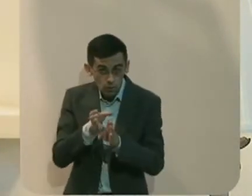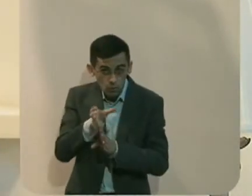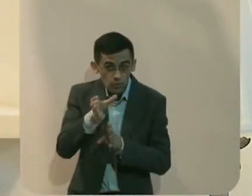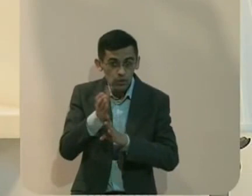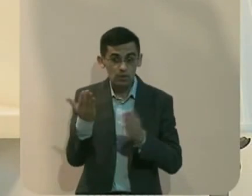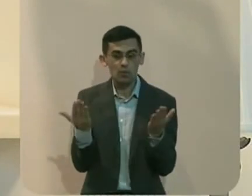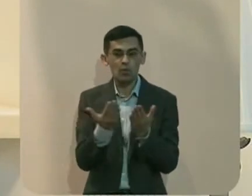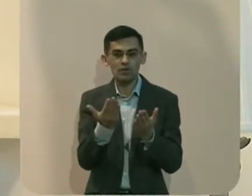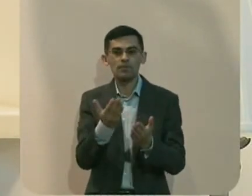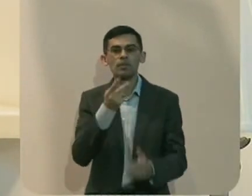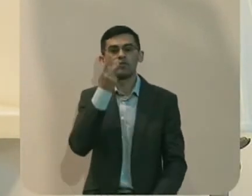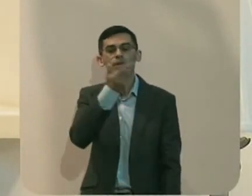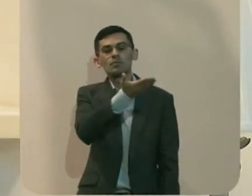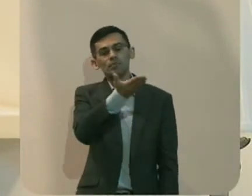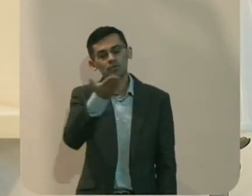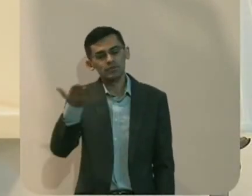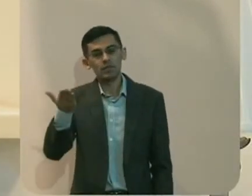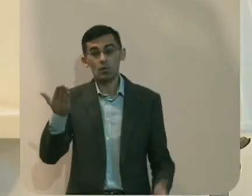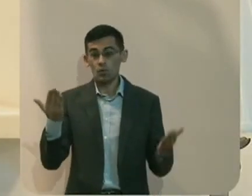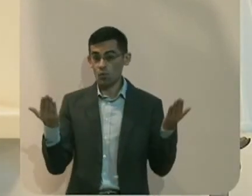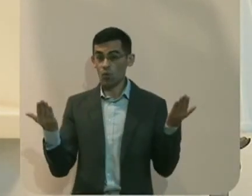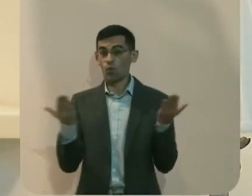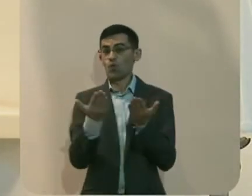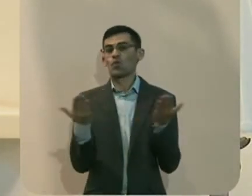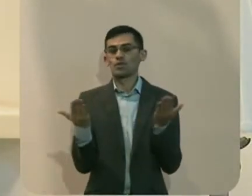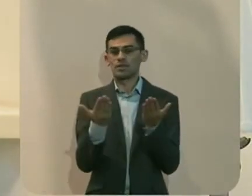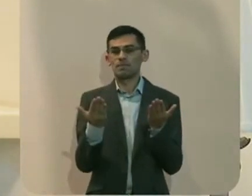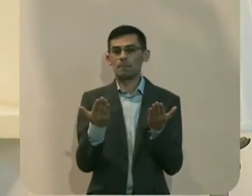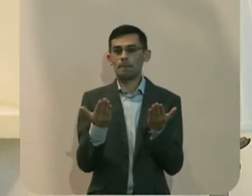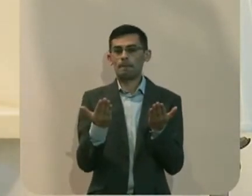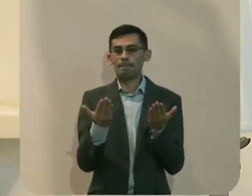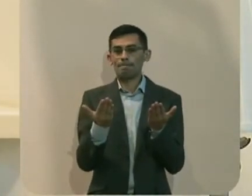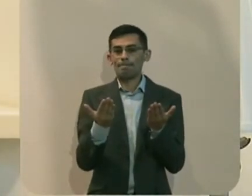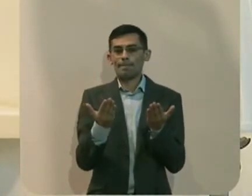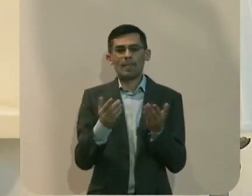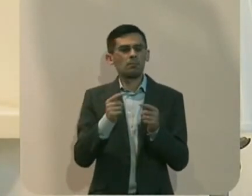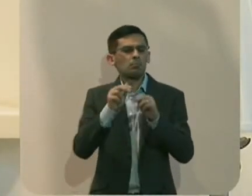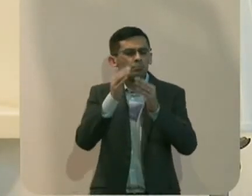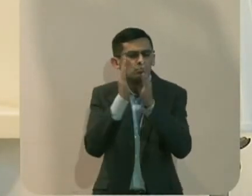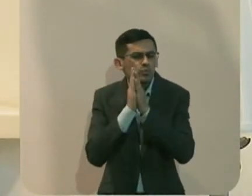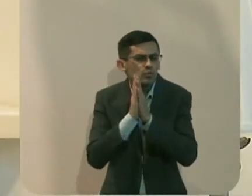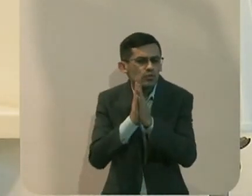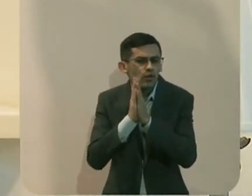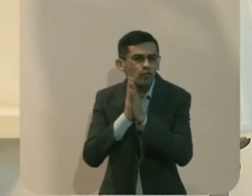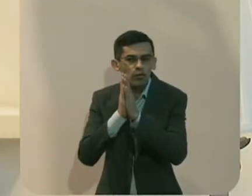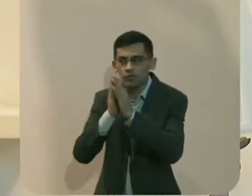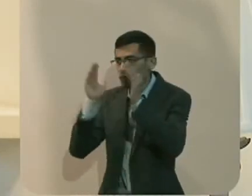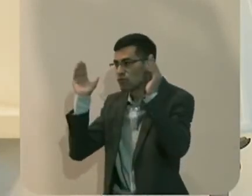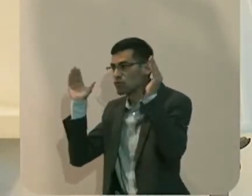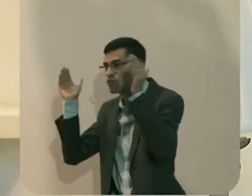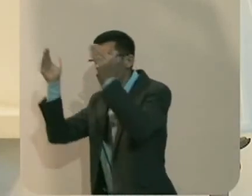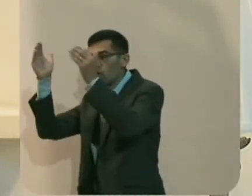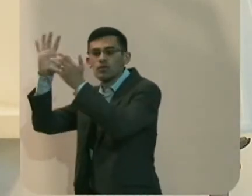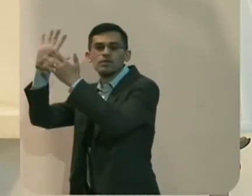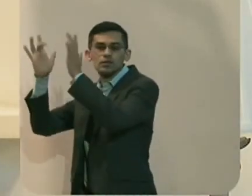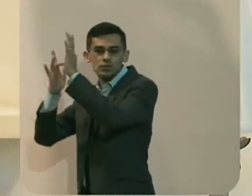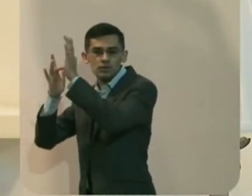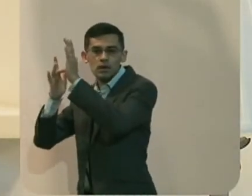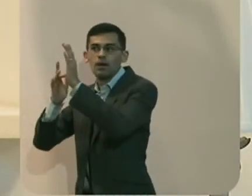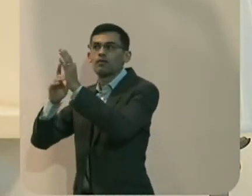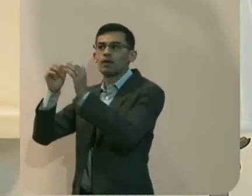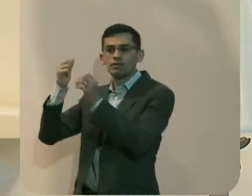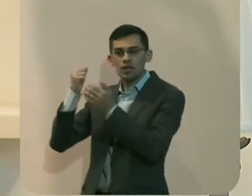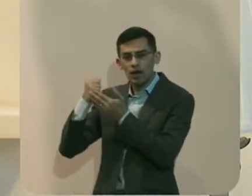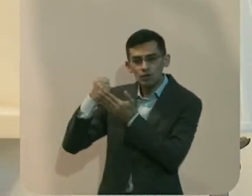conselho, eu diria para você hoje, não tire os olhos de Jesus. Ele vai te ajudar a